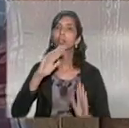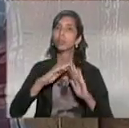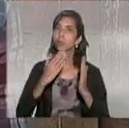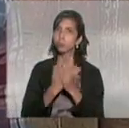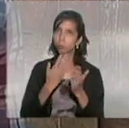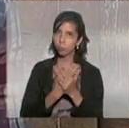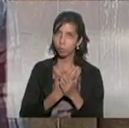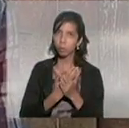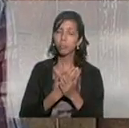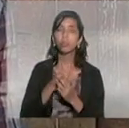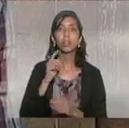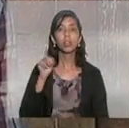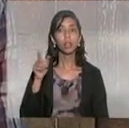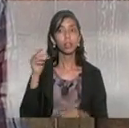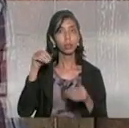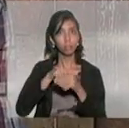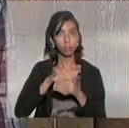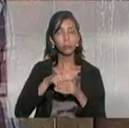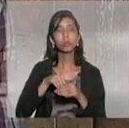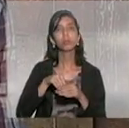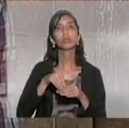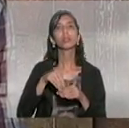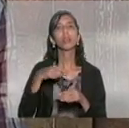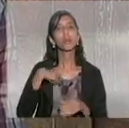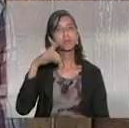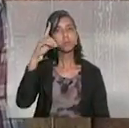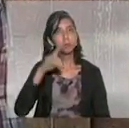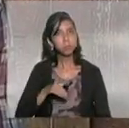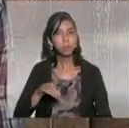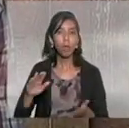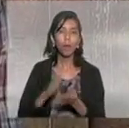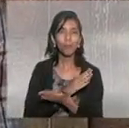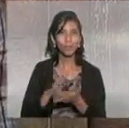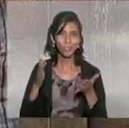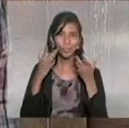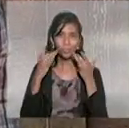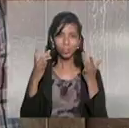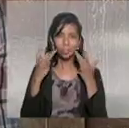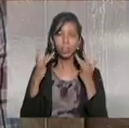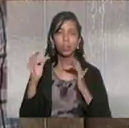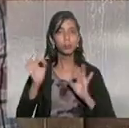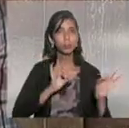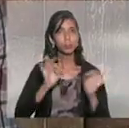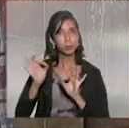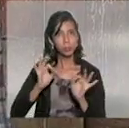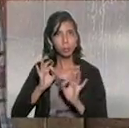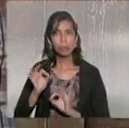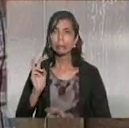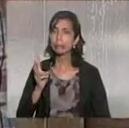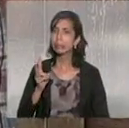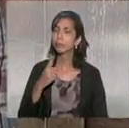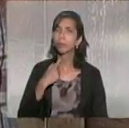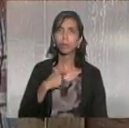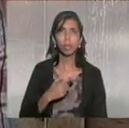estudava num colégio, e dentro desse colégio eu dirigia alguns espetáculos. Isso foi aí que começou toda a minha historinha de teatro. Eu